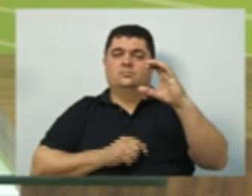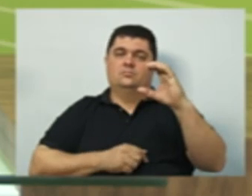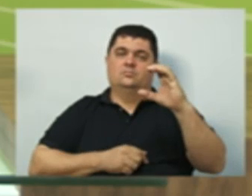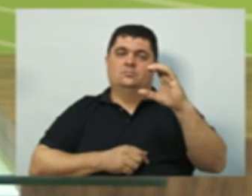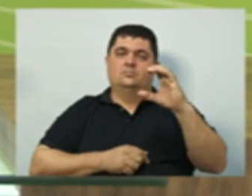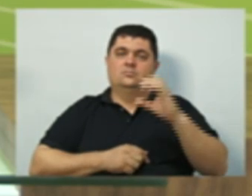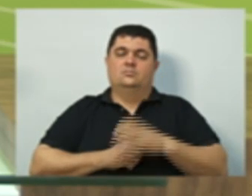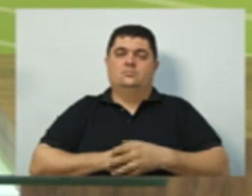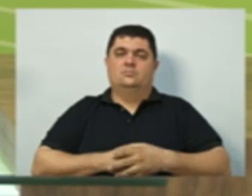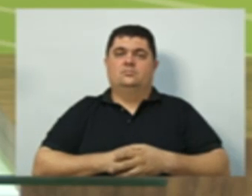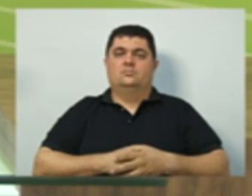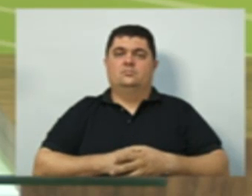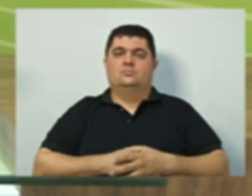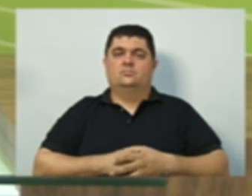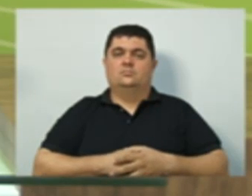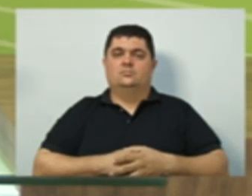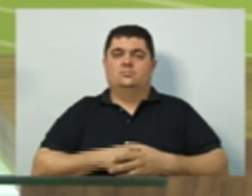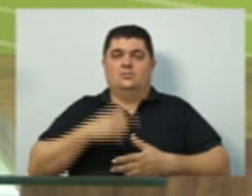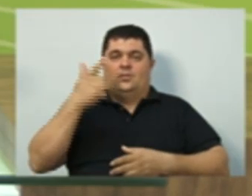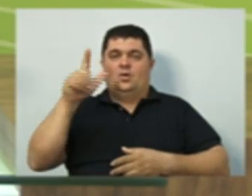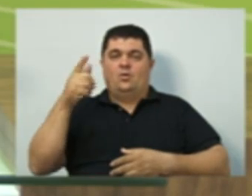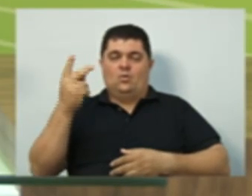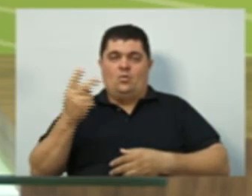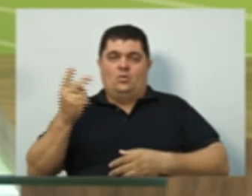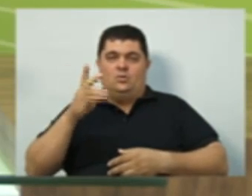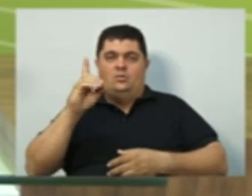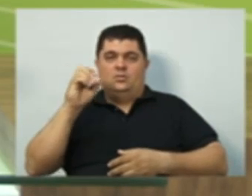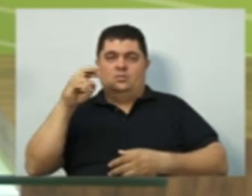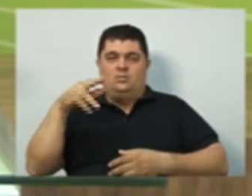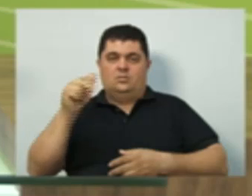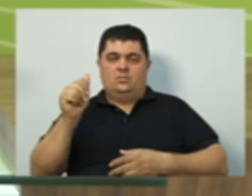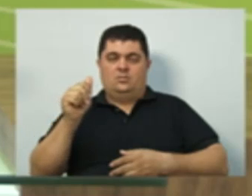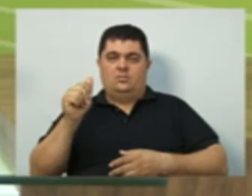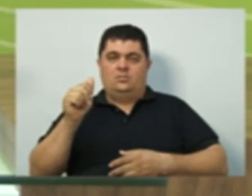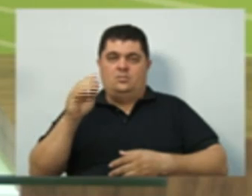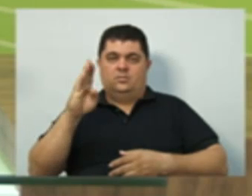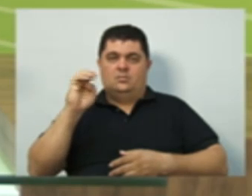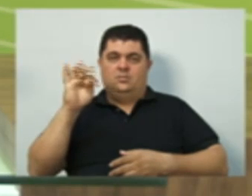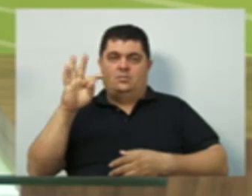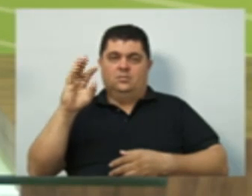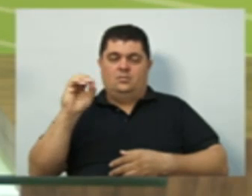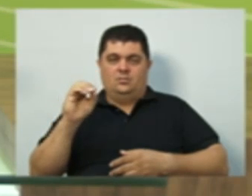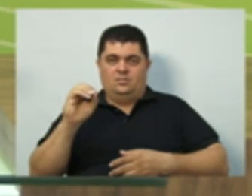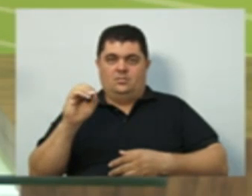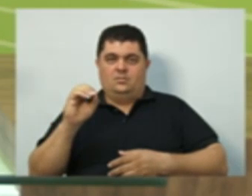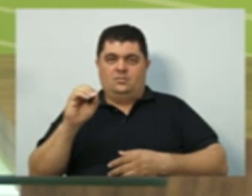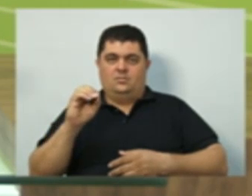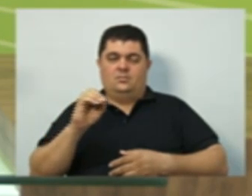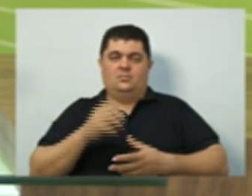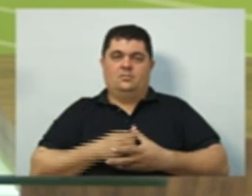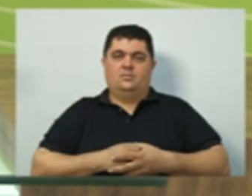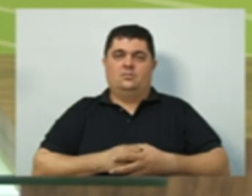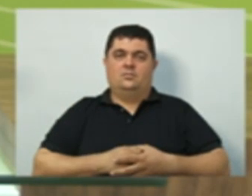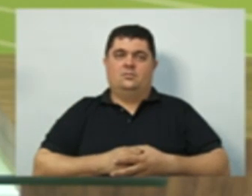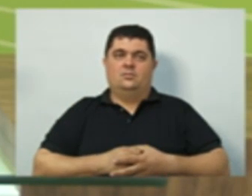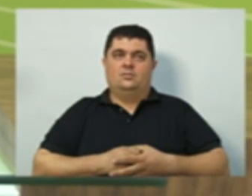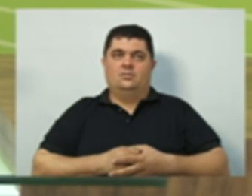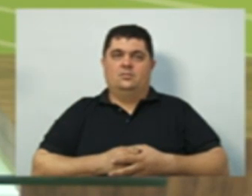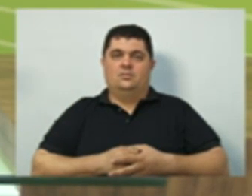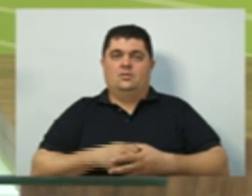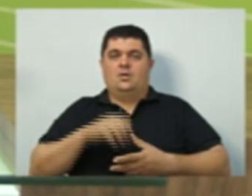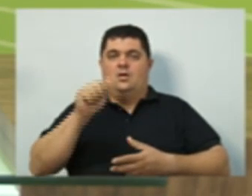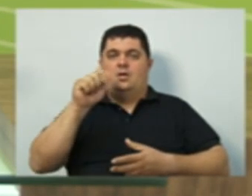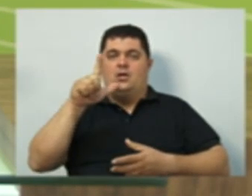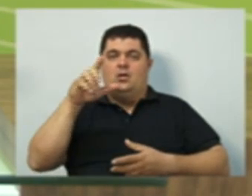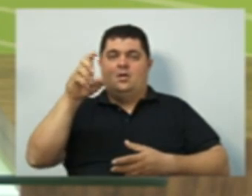C. Outra dupla ainda da escola Dona Benta, agora a escola Dona Benta tá em peso aqui na participação do chat, o